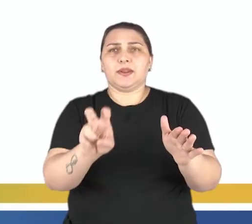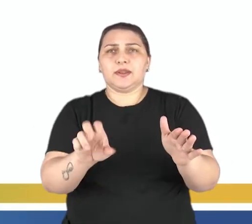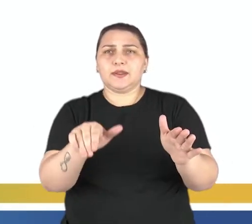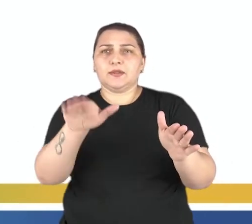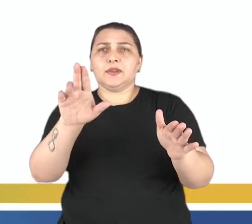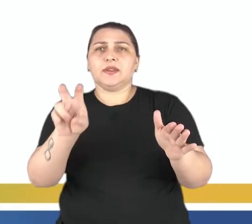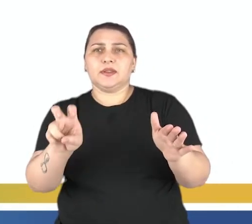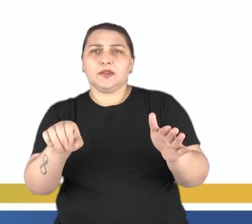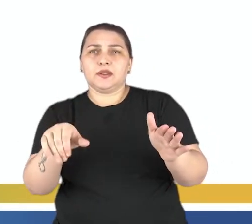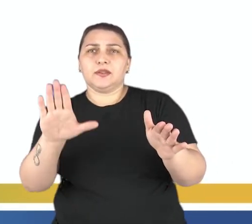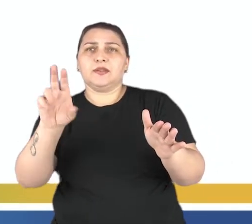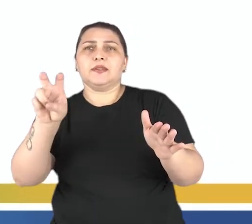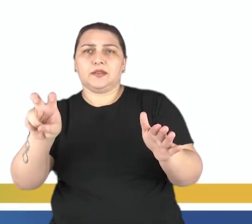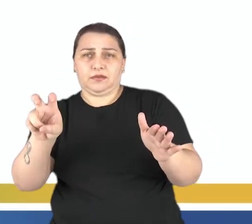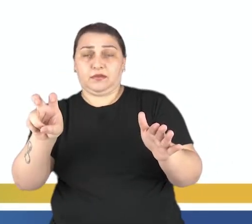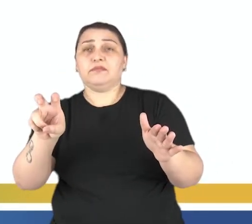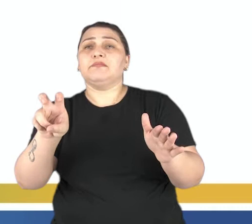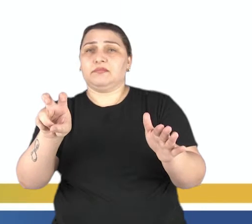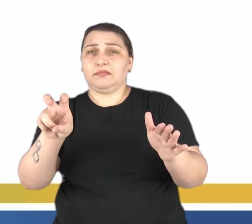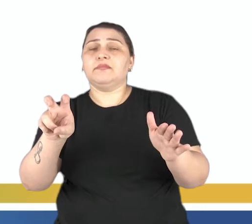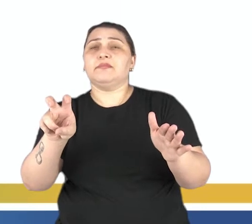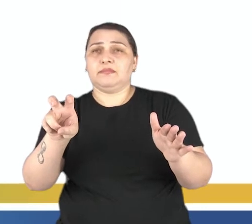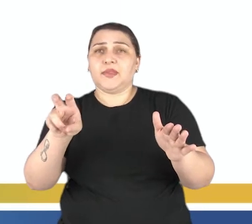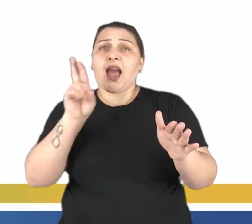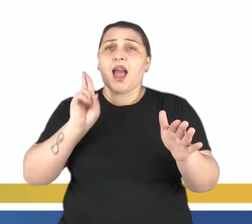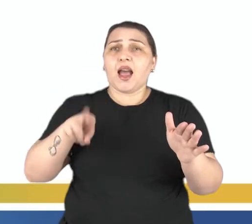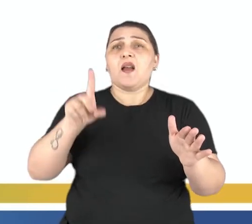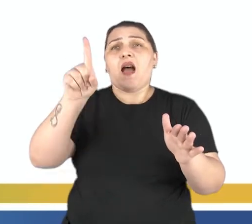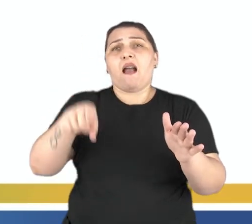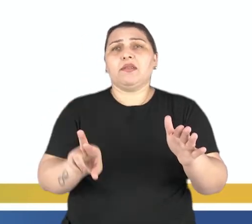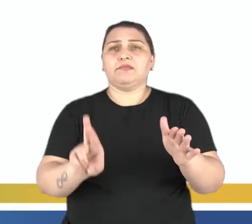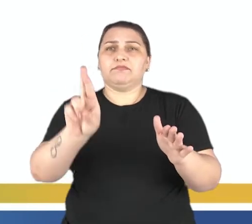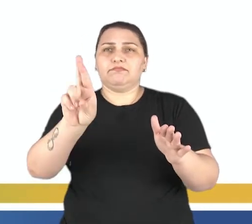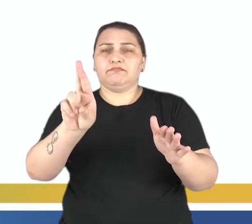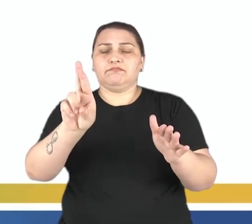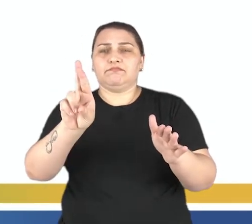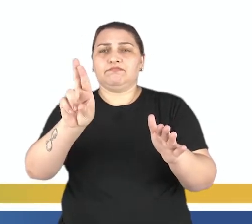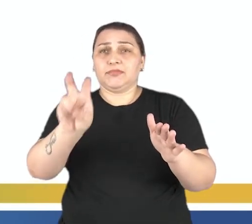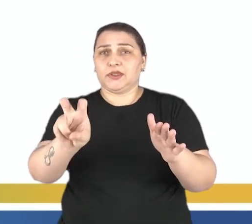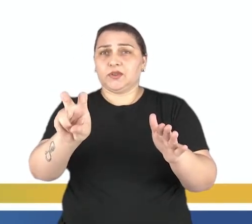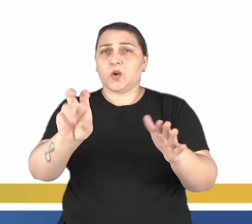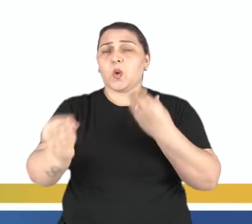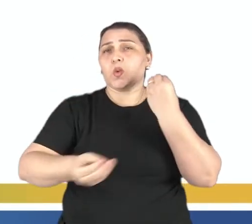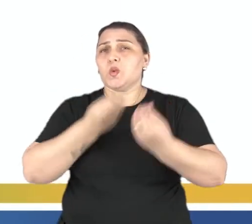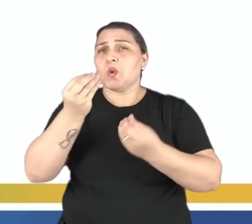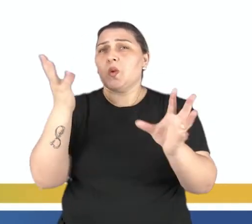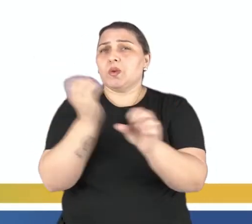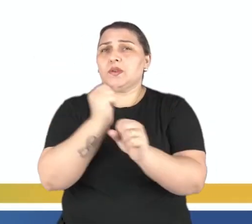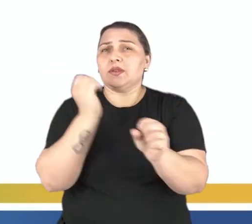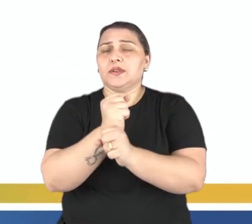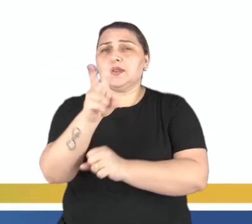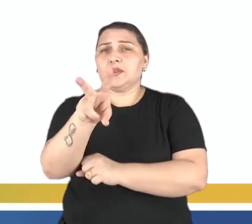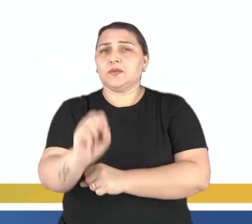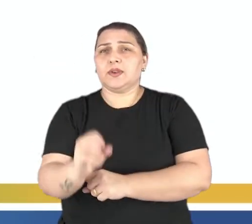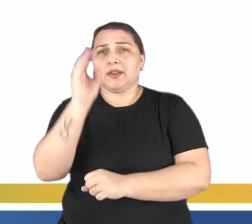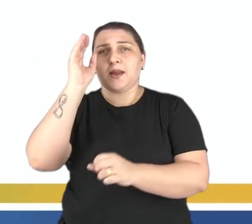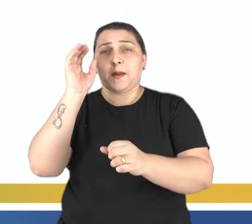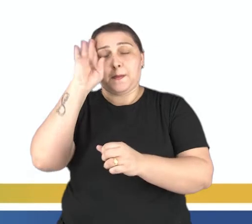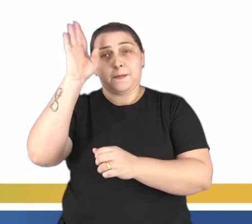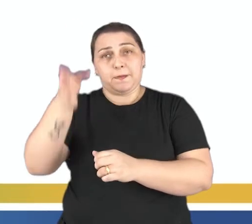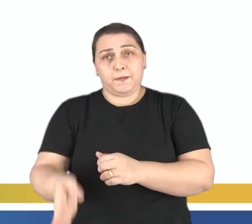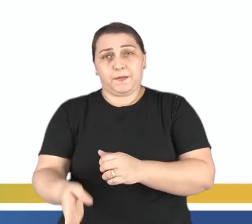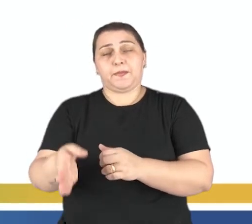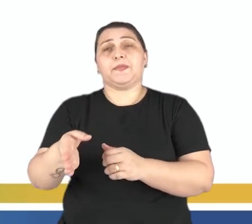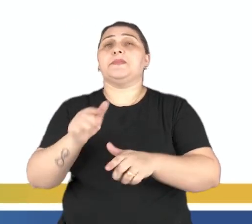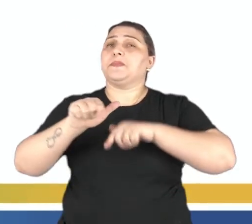aqui ela está aumentando de 5 em 5, ou seja, a razão é 5. Como ele quer saber a soma dos 50 primeiros termos, devemos lembrar